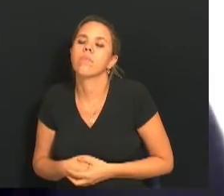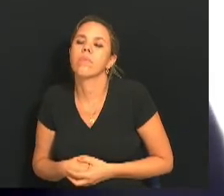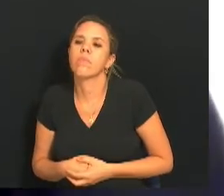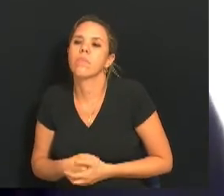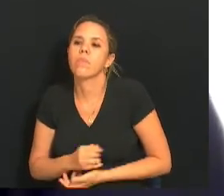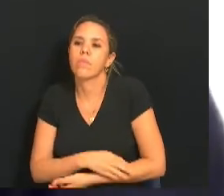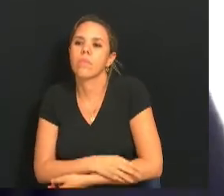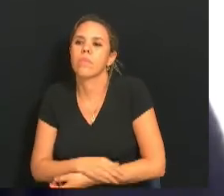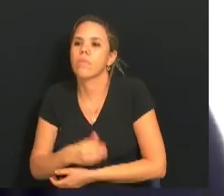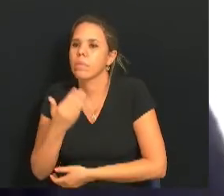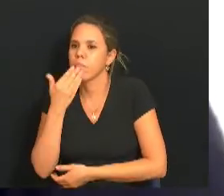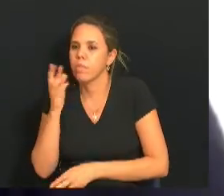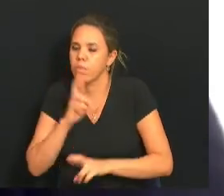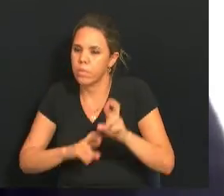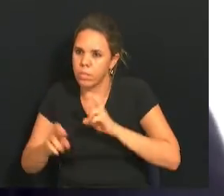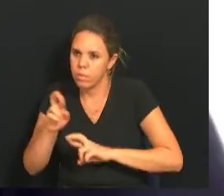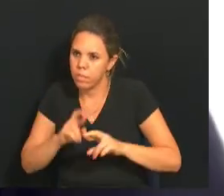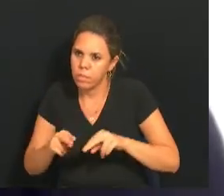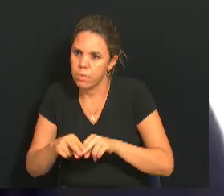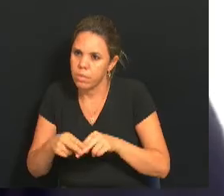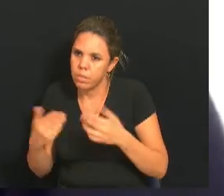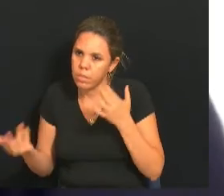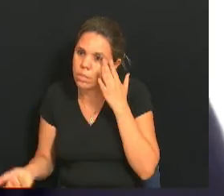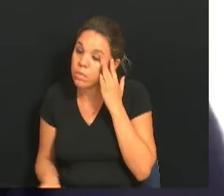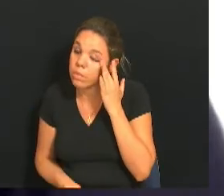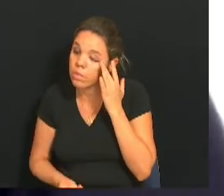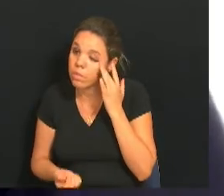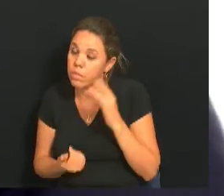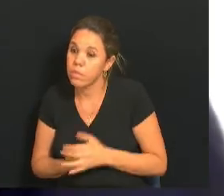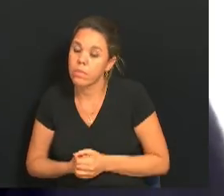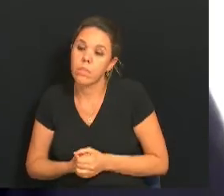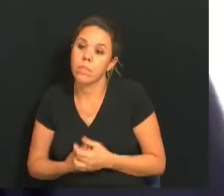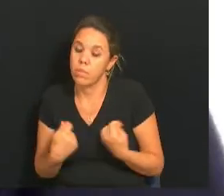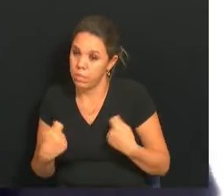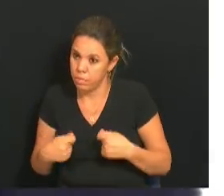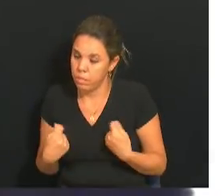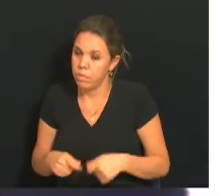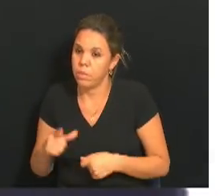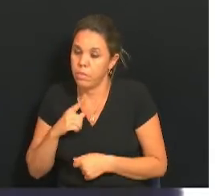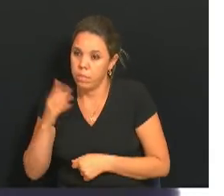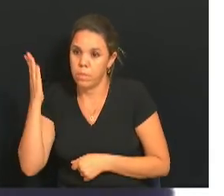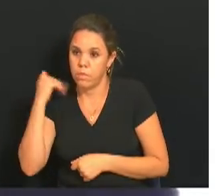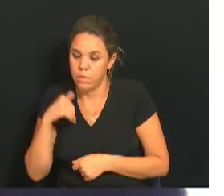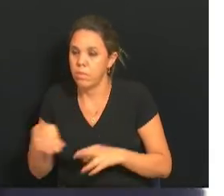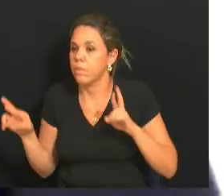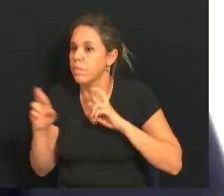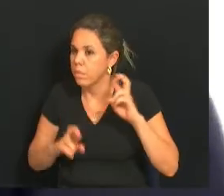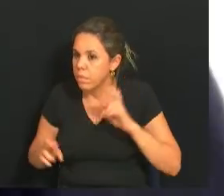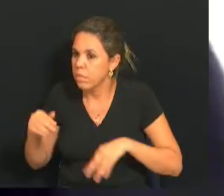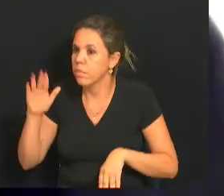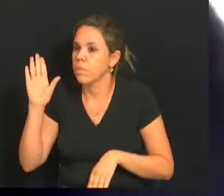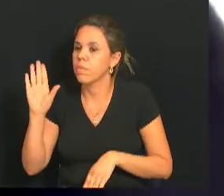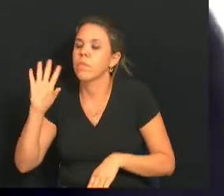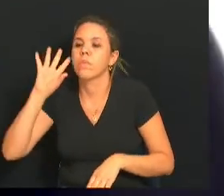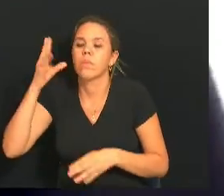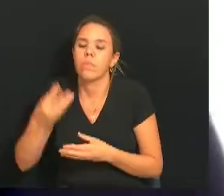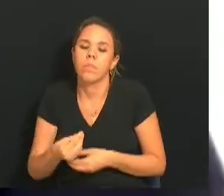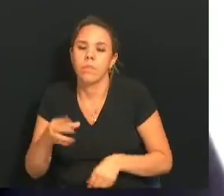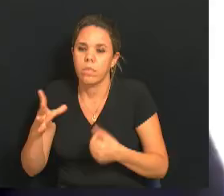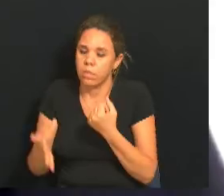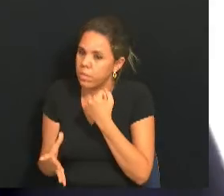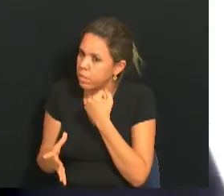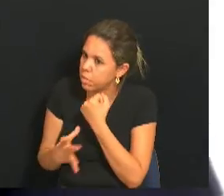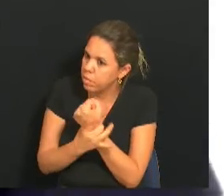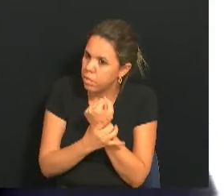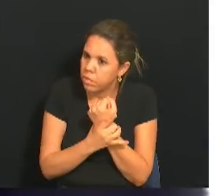pedi vista justamente porque nós precisávamos ter um pouco mais de segurança para votar,